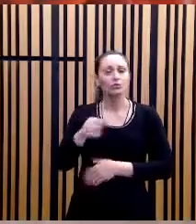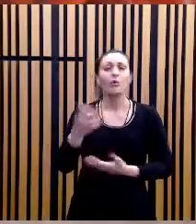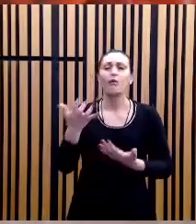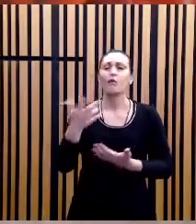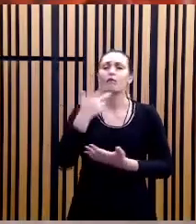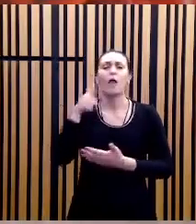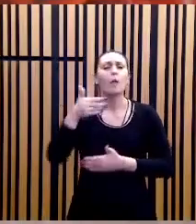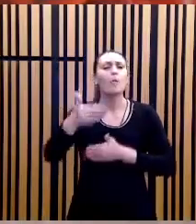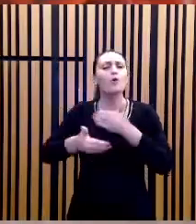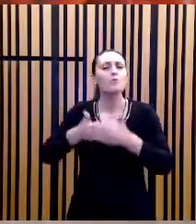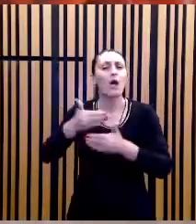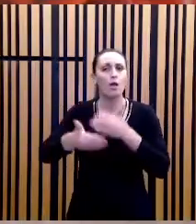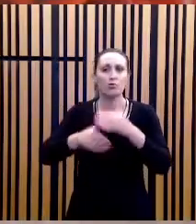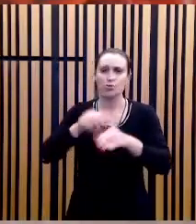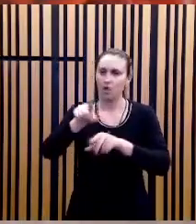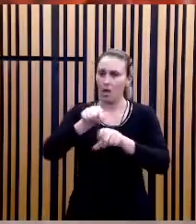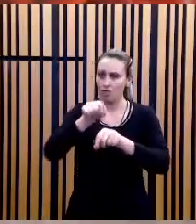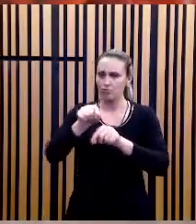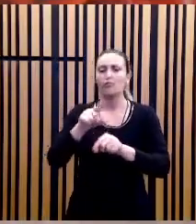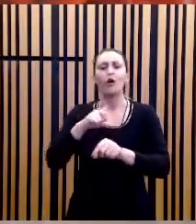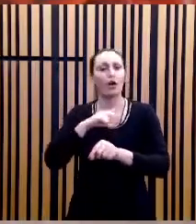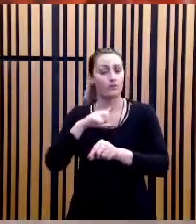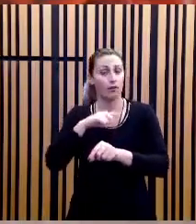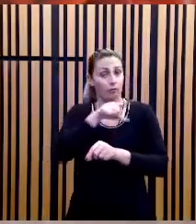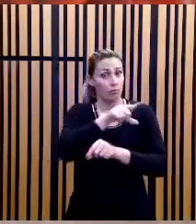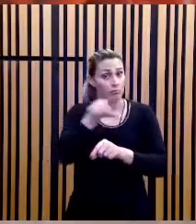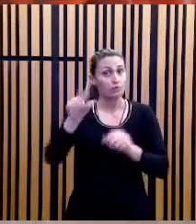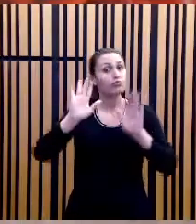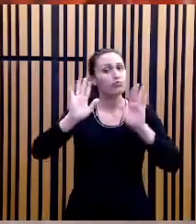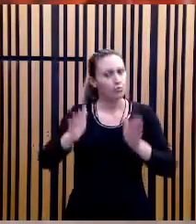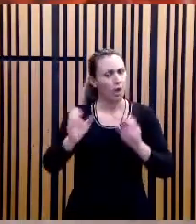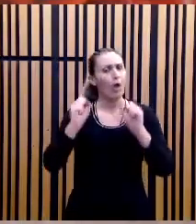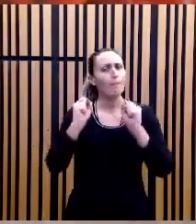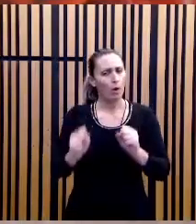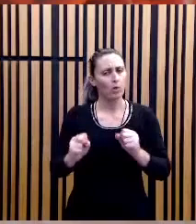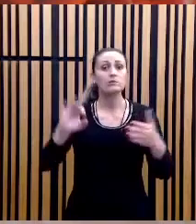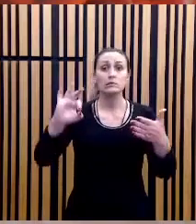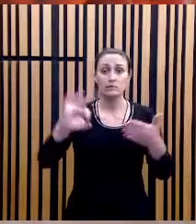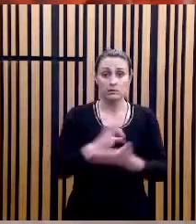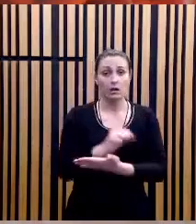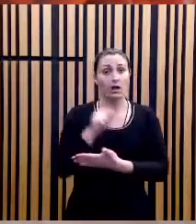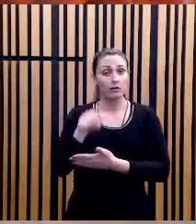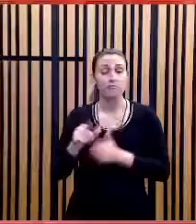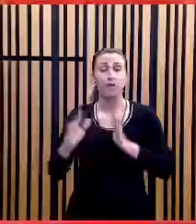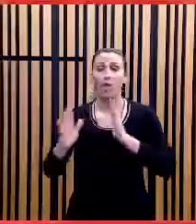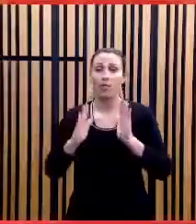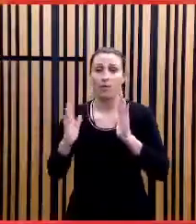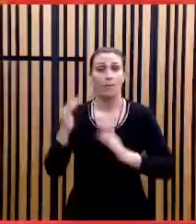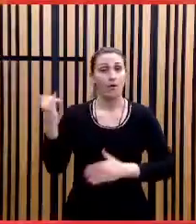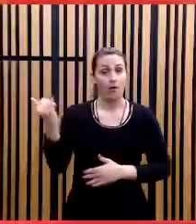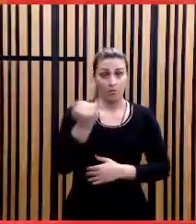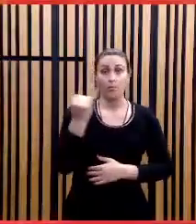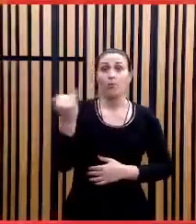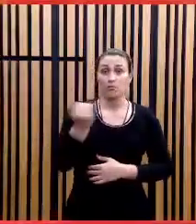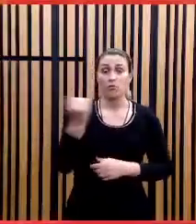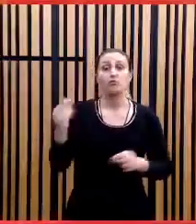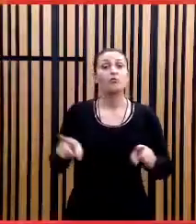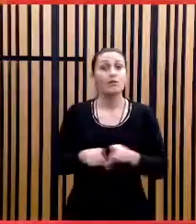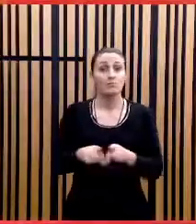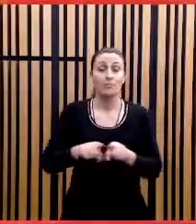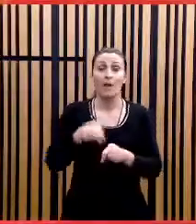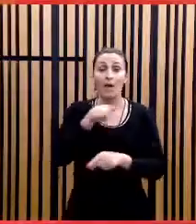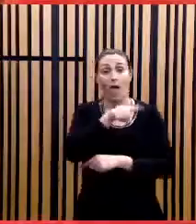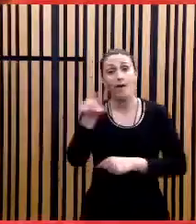da Unicinos, que já está com inscrições abertas. Vocês podem já se inscrever nessa etapa tão importante. E muito legal que as inscrições